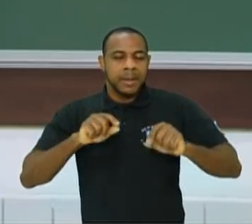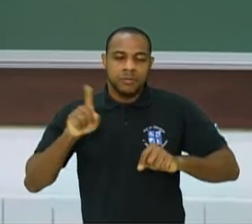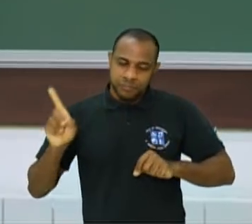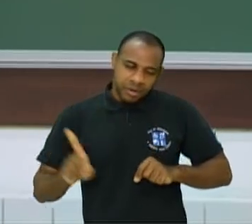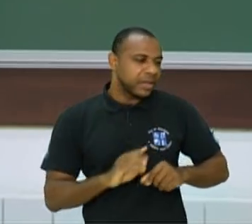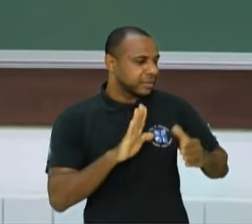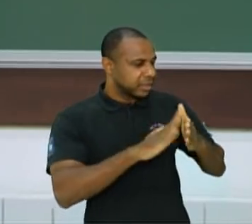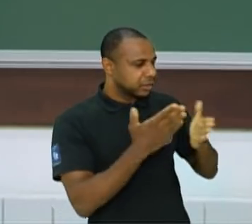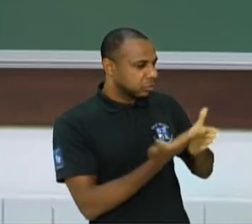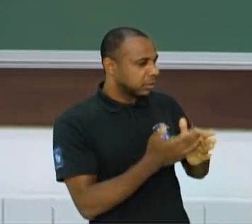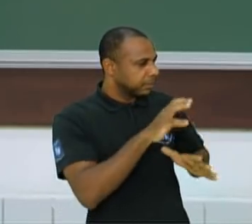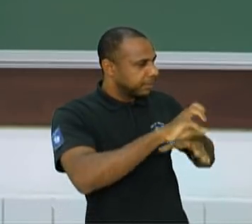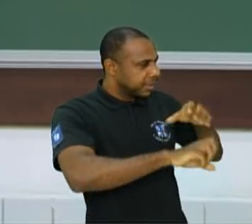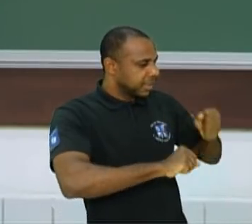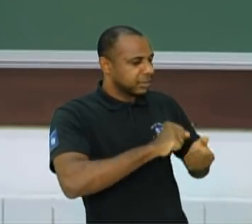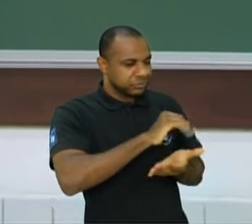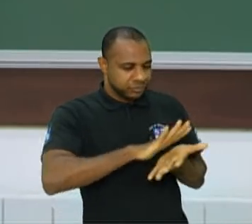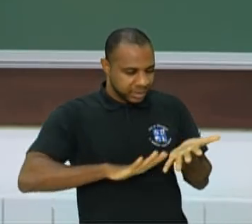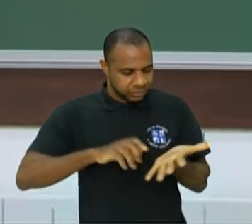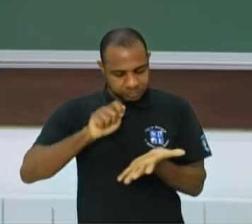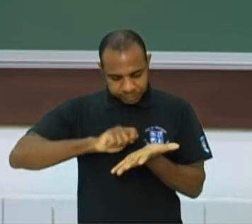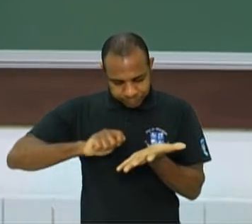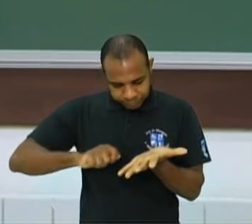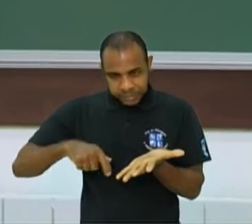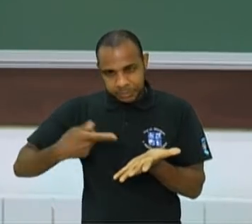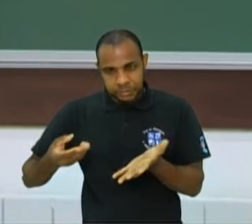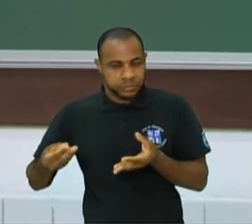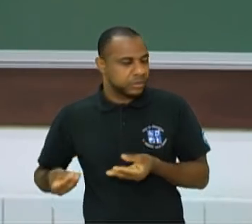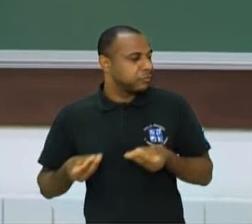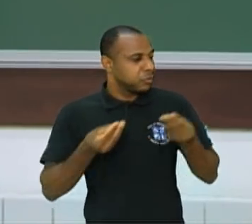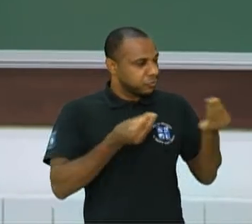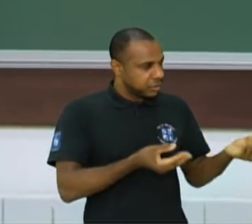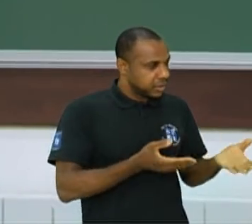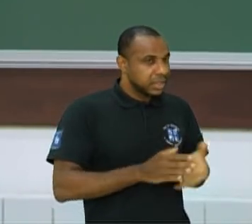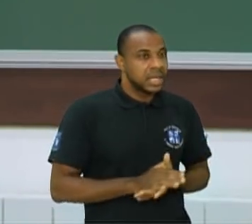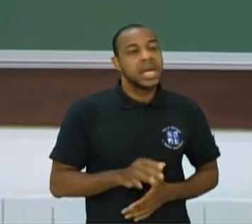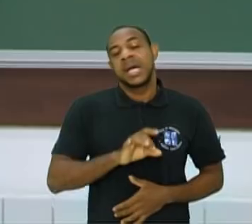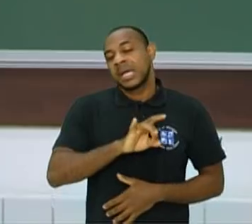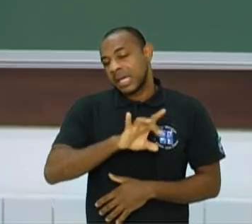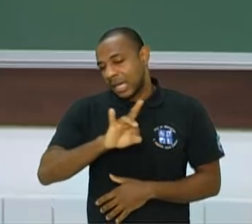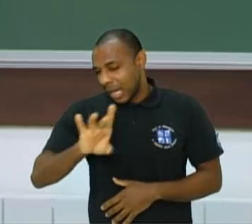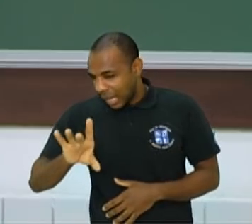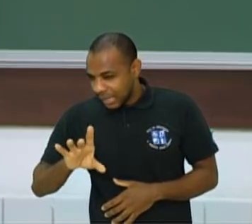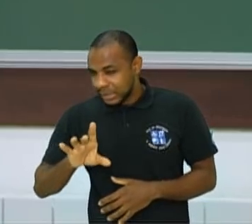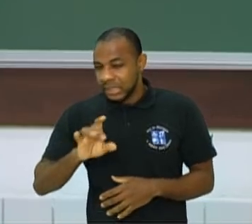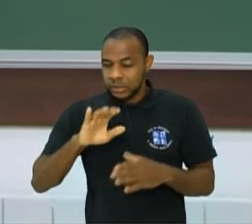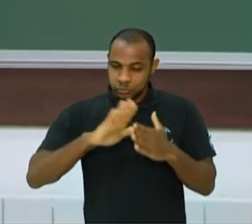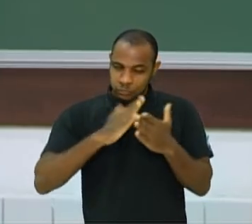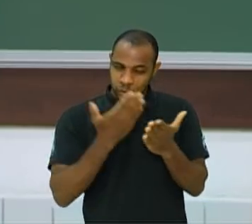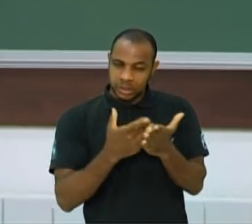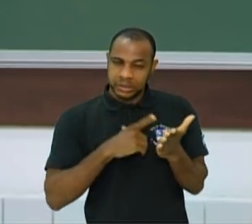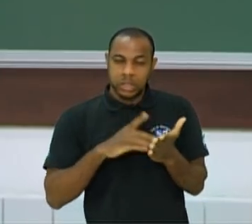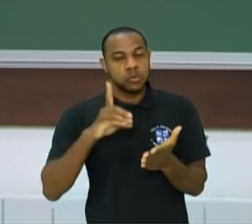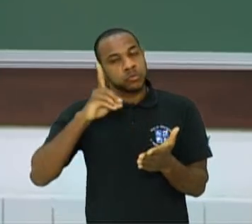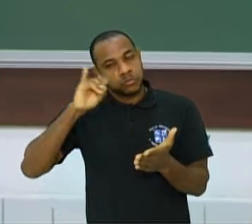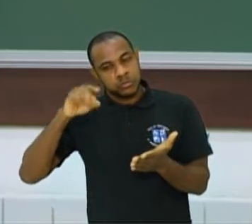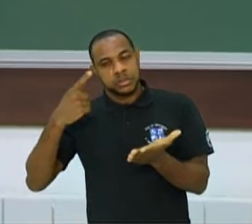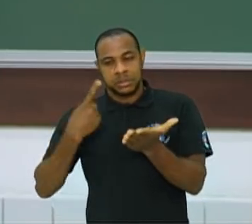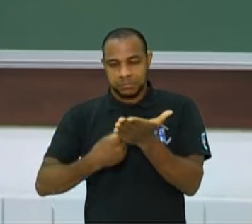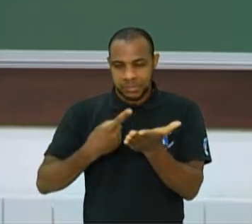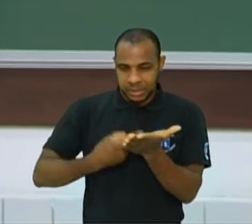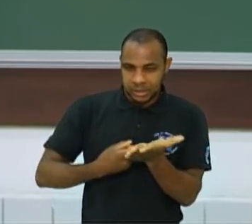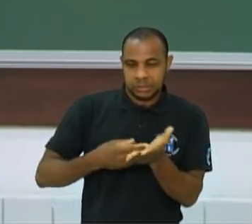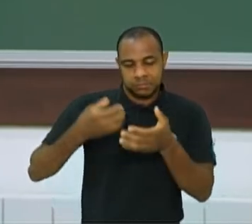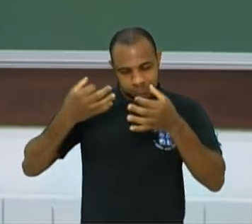as atividades do colégio e devolver para o colégio. Lembrando que cada colégio tem sua data e horário combinados, tá bom?